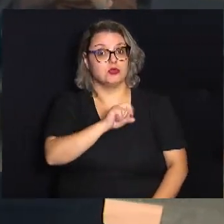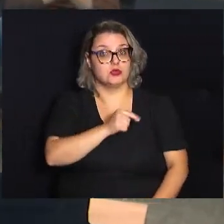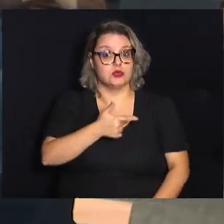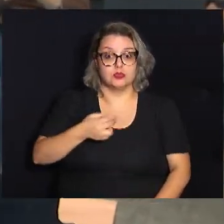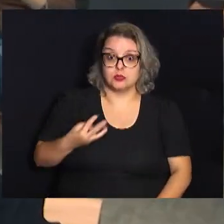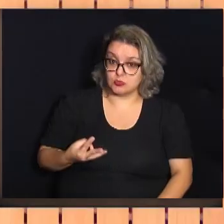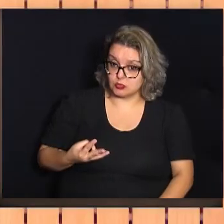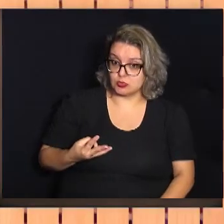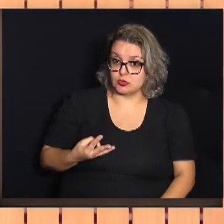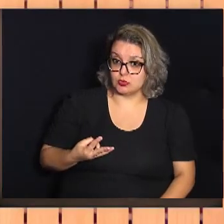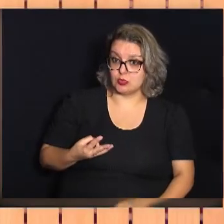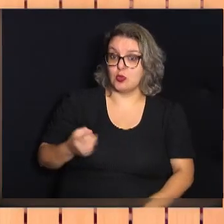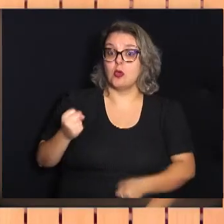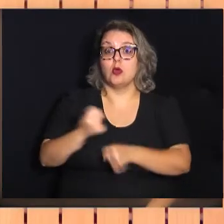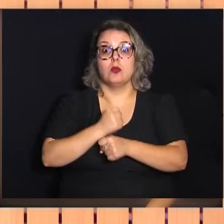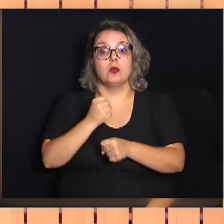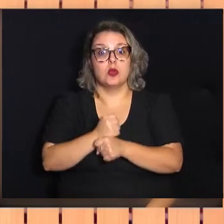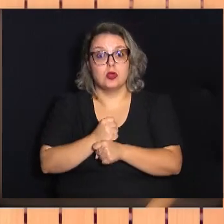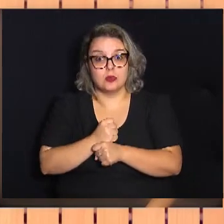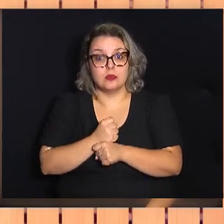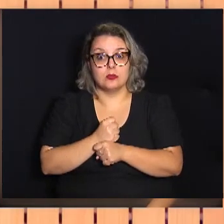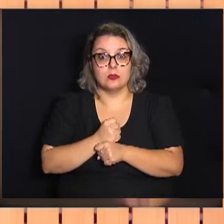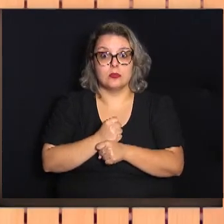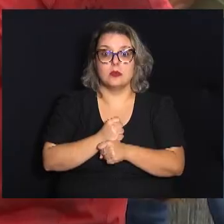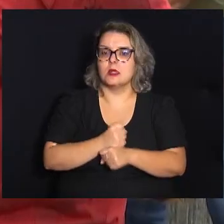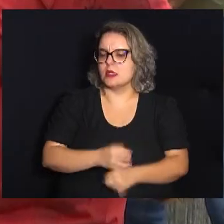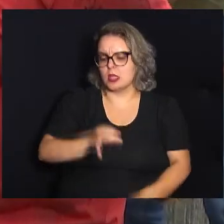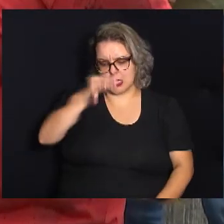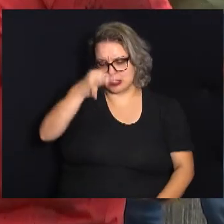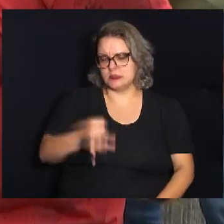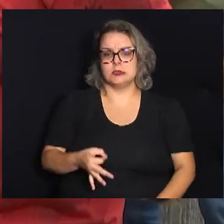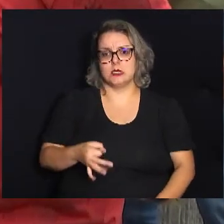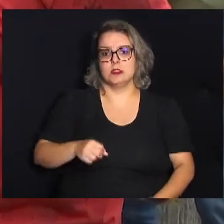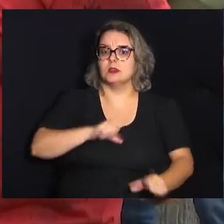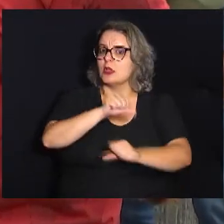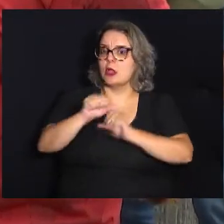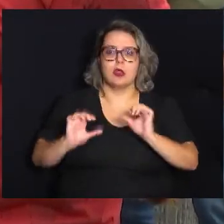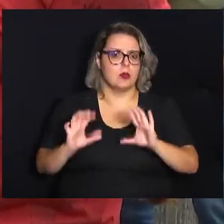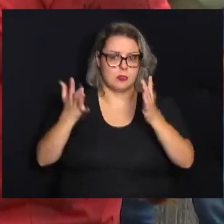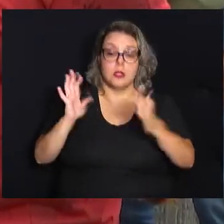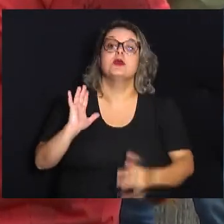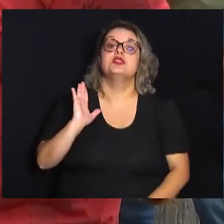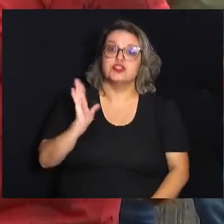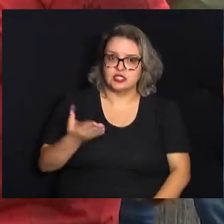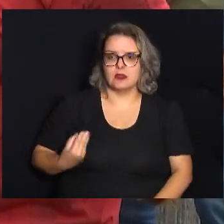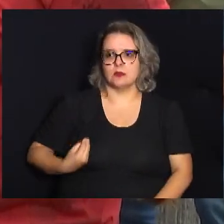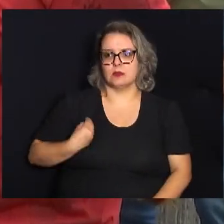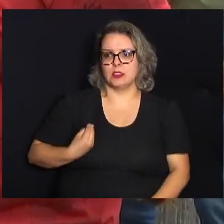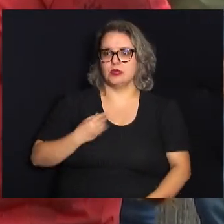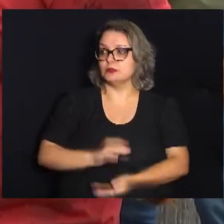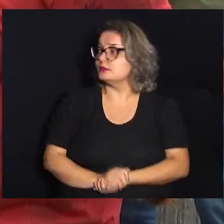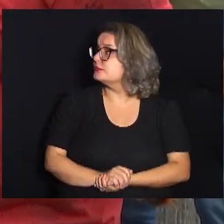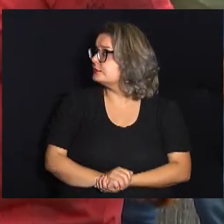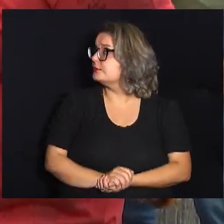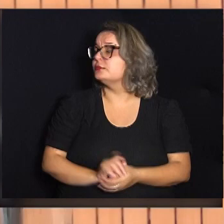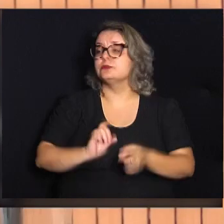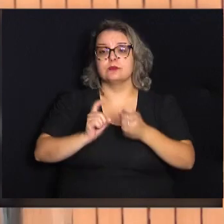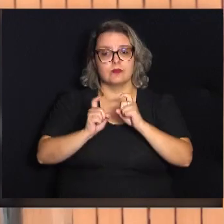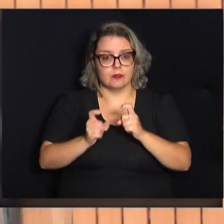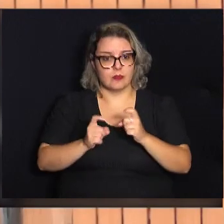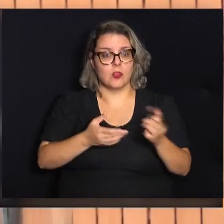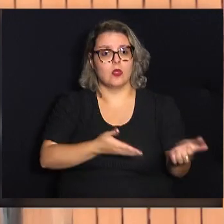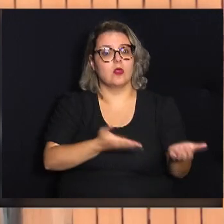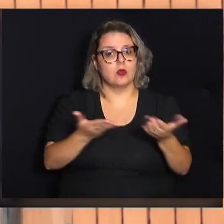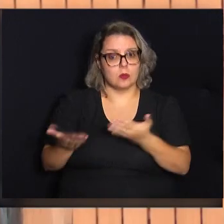Bento Quirino, representantes da Prefeitura de Campinas, de movimentos sociais e organizações não governamentais,